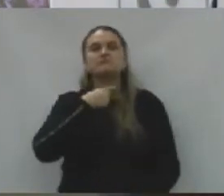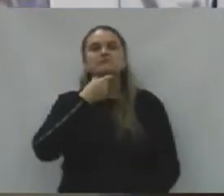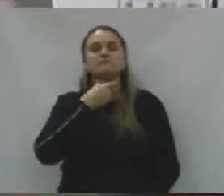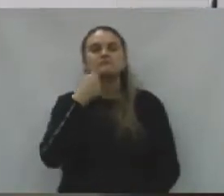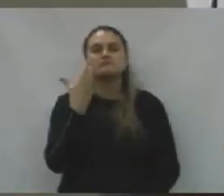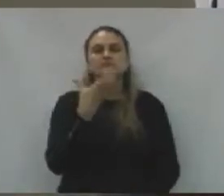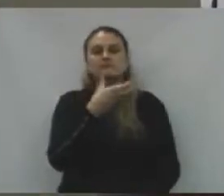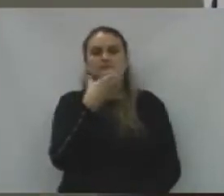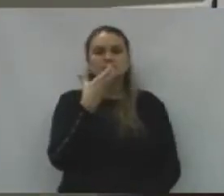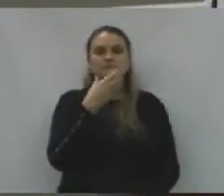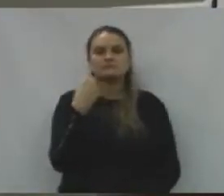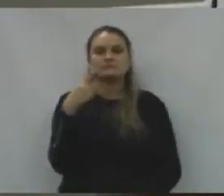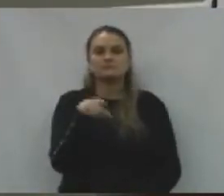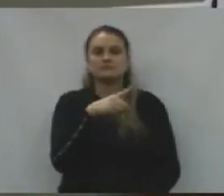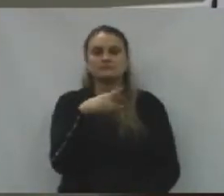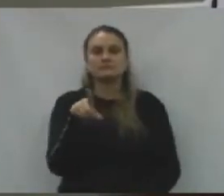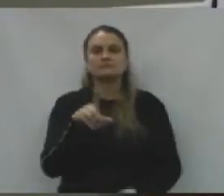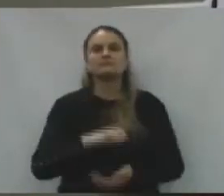qualidade.